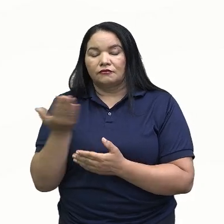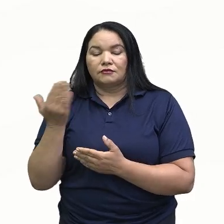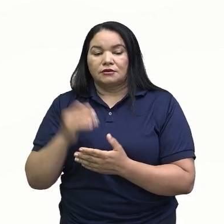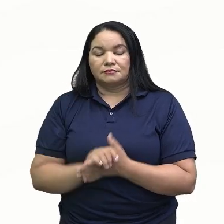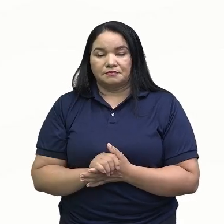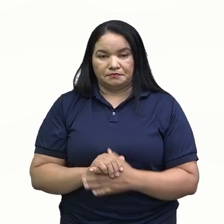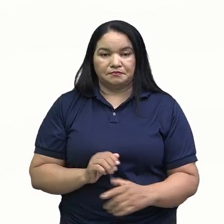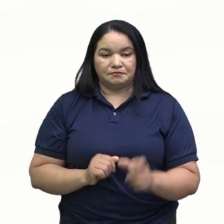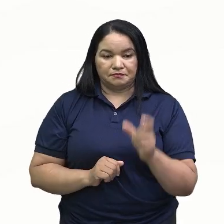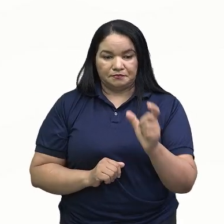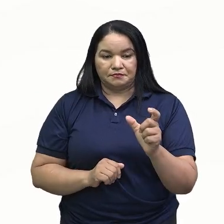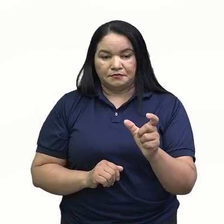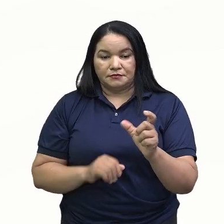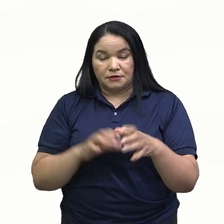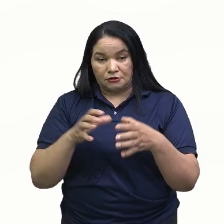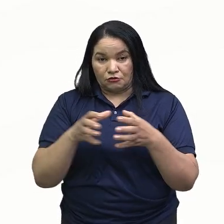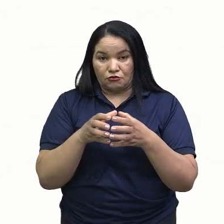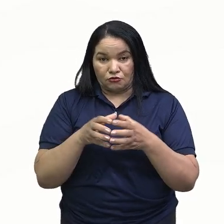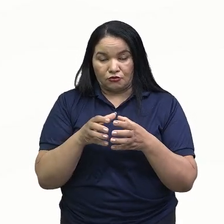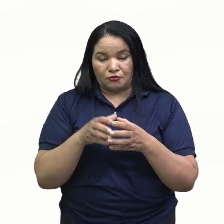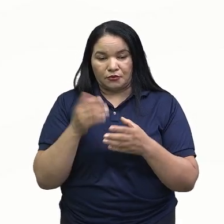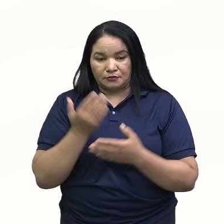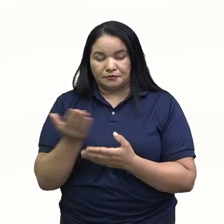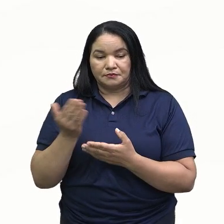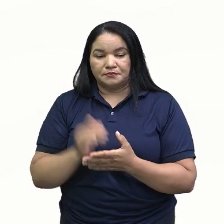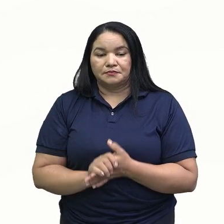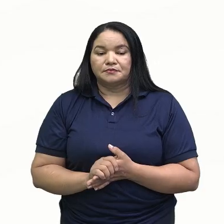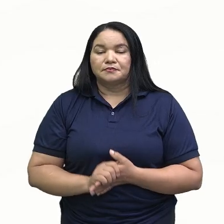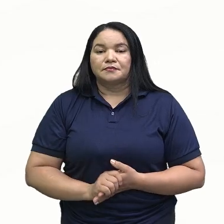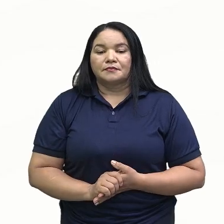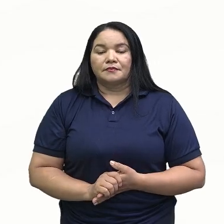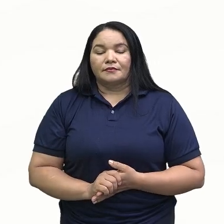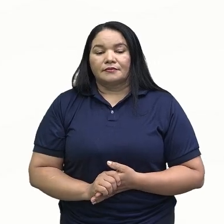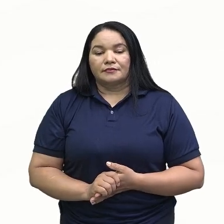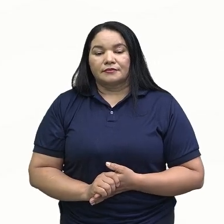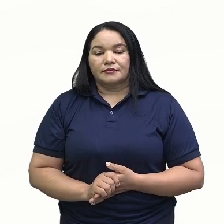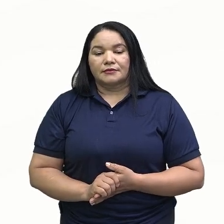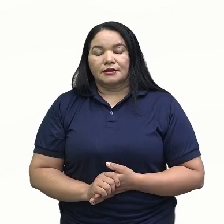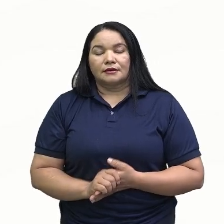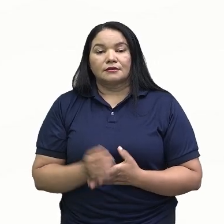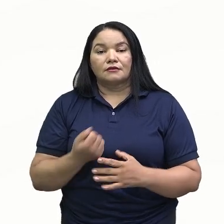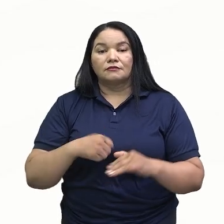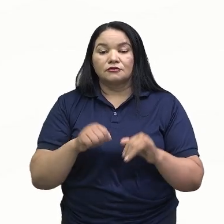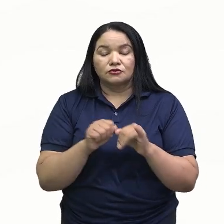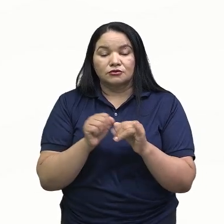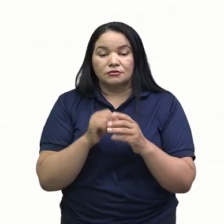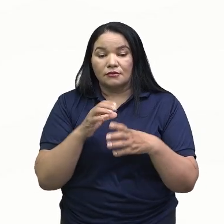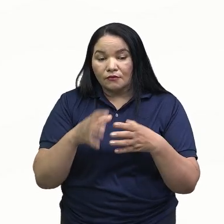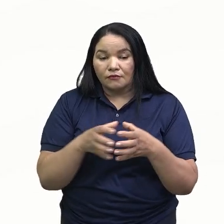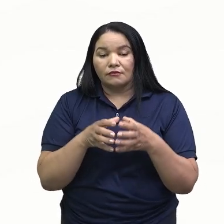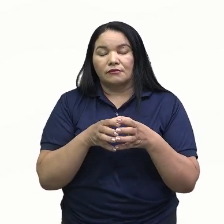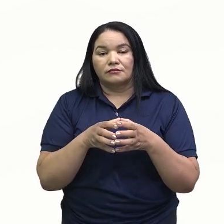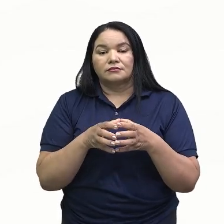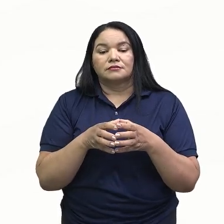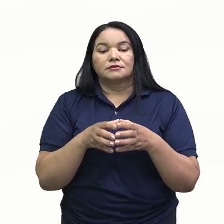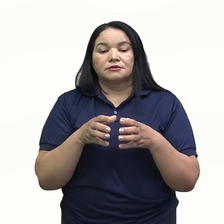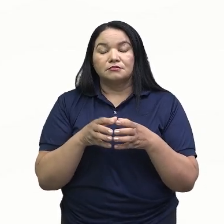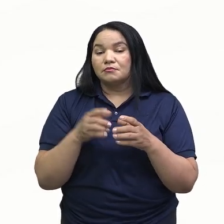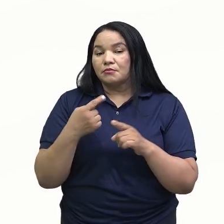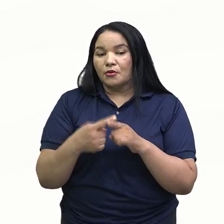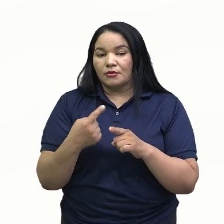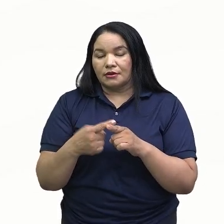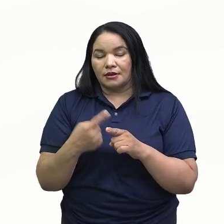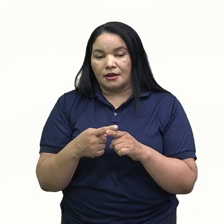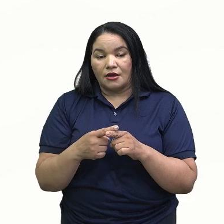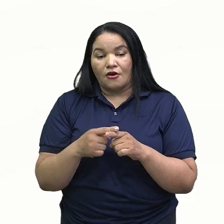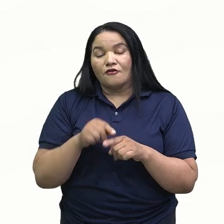A turma. O termo turma está em destaque. Então, é um sujeito coletivo, né? Eu estou falando de mais de um